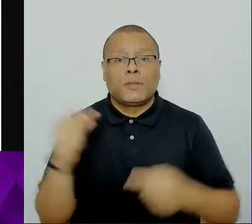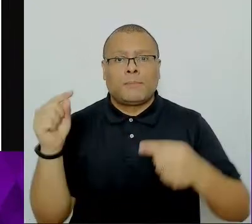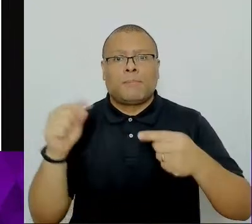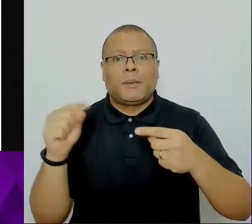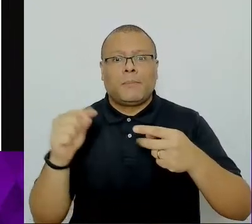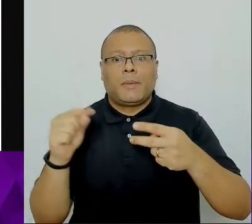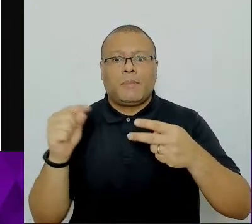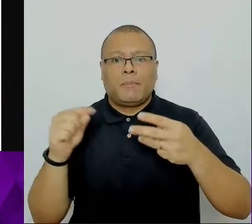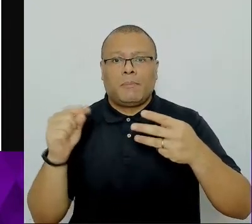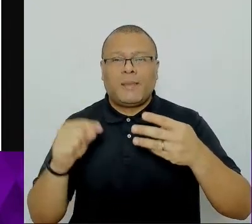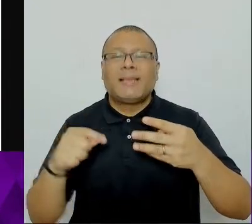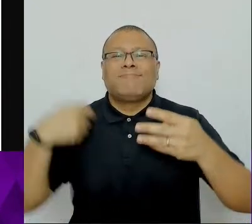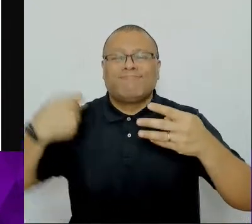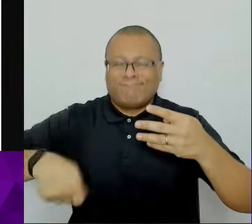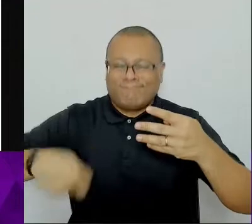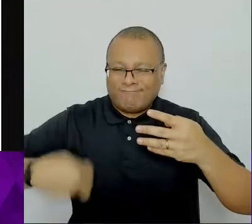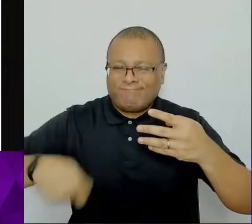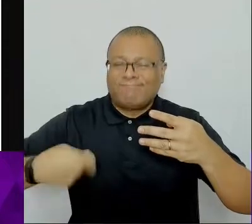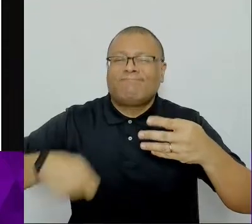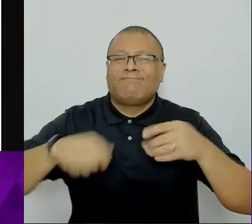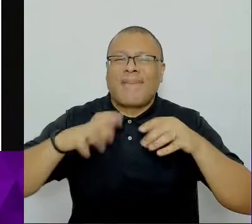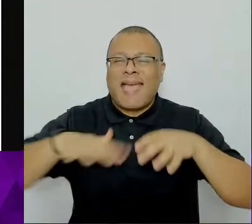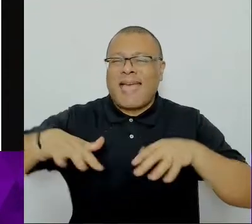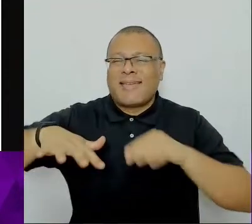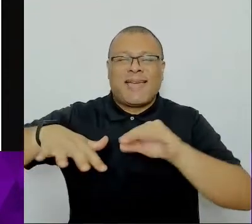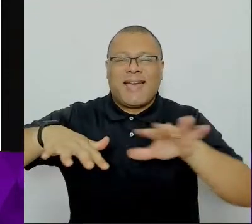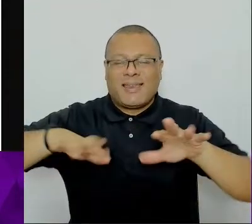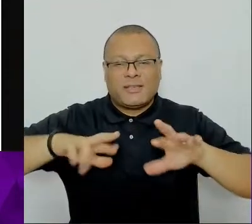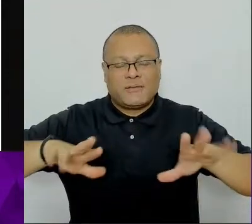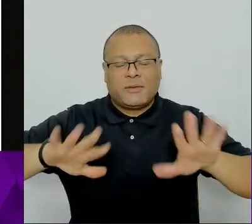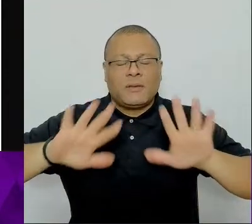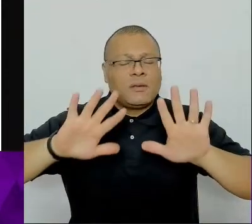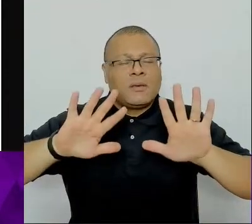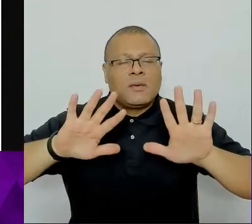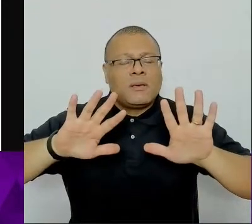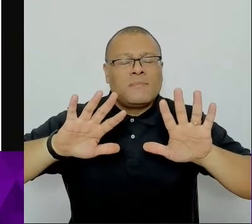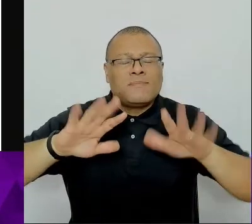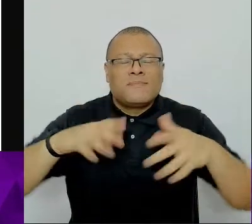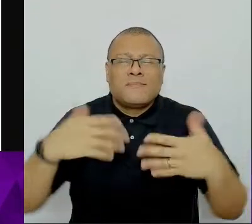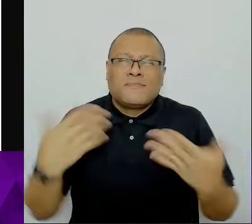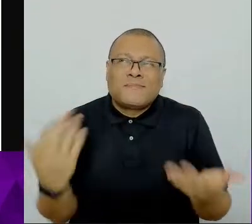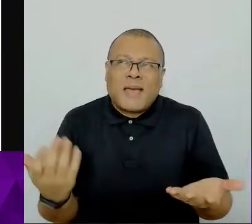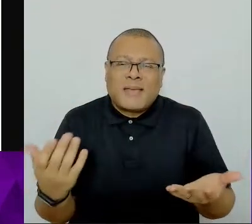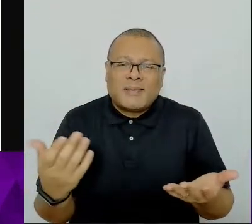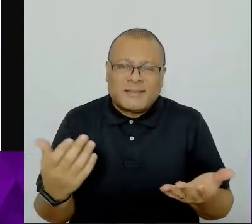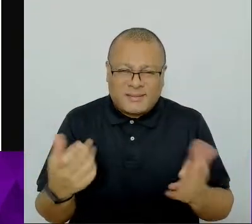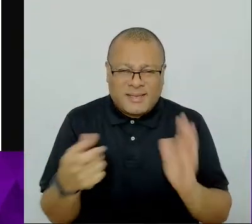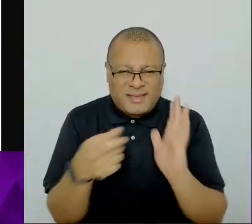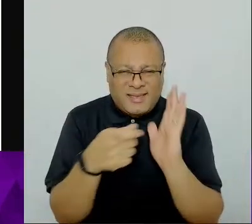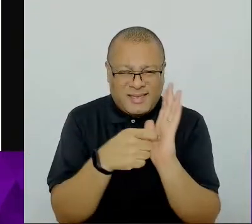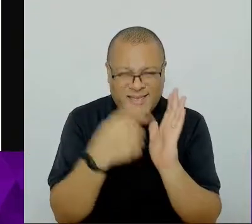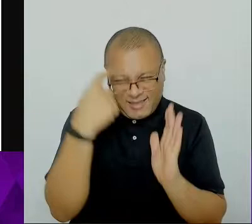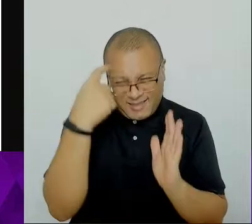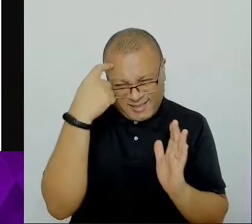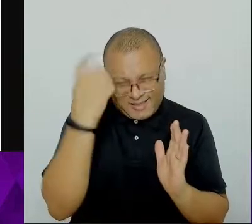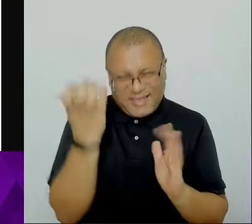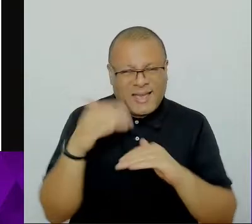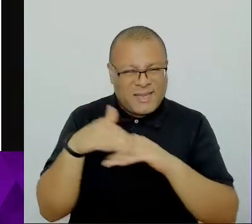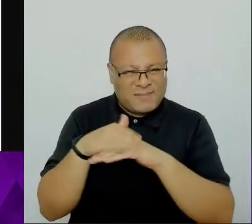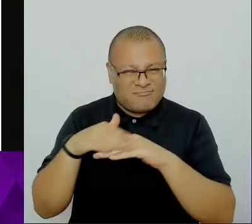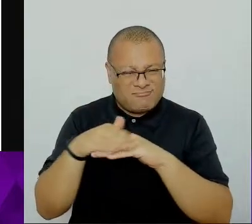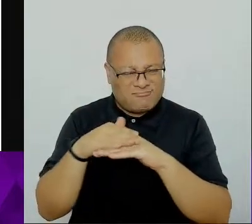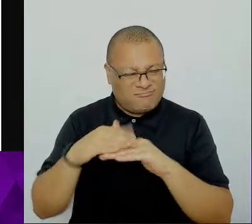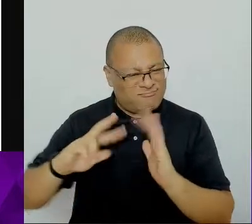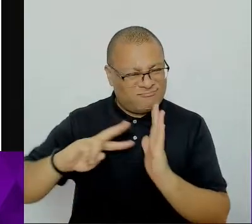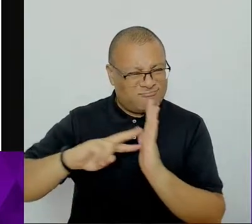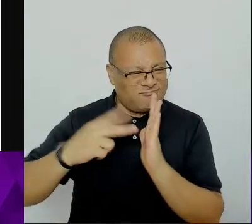bastante demanda nesse sentido, né? Mas o que consiste, né, essa aplicação de IA conversacional?